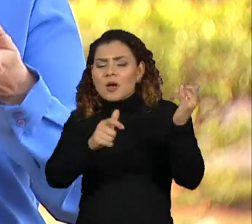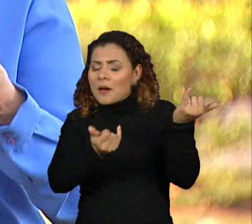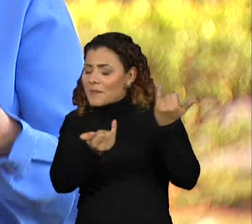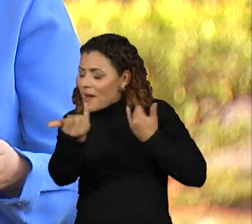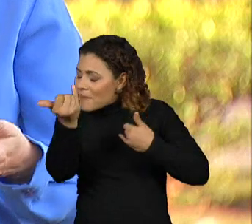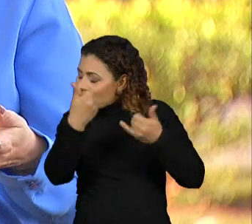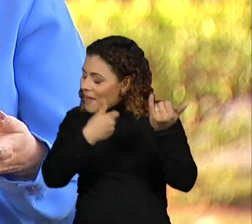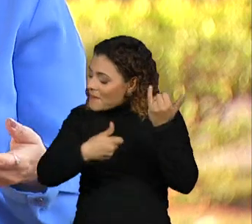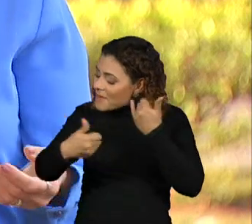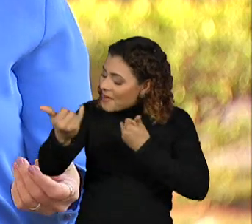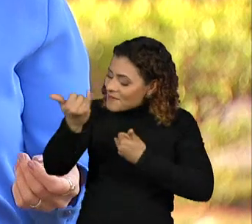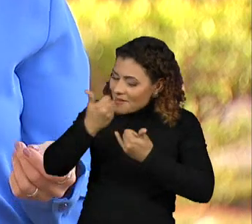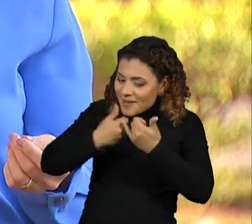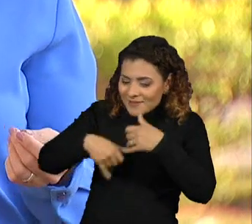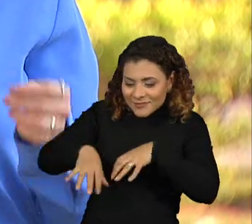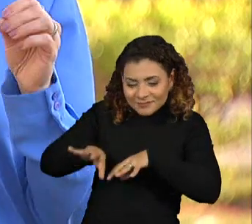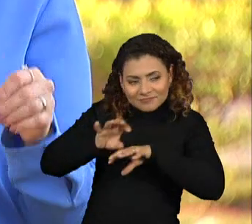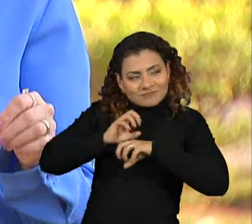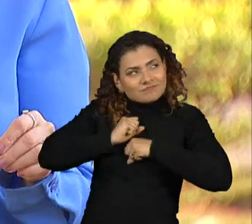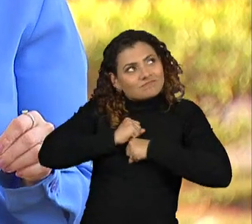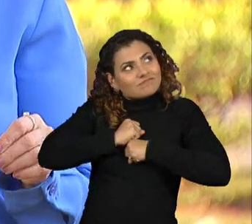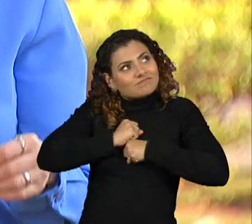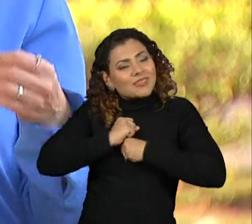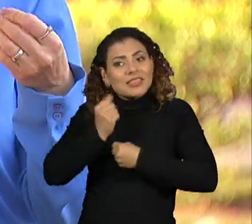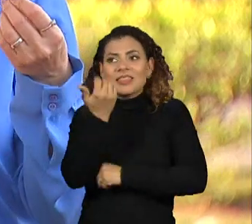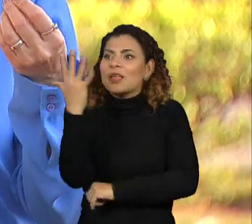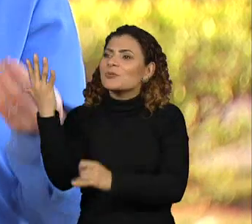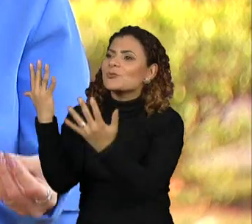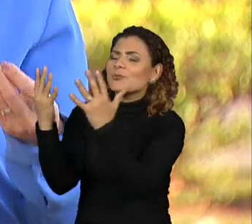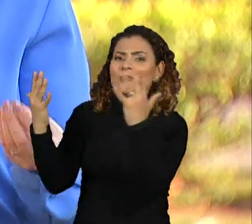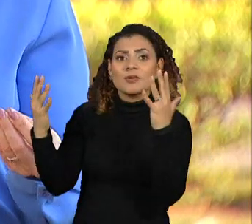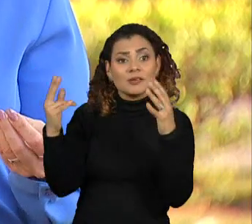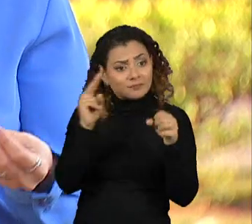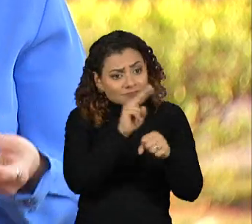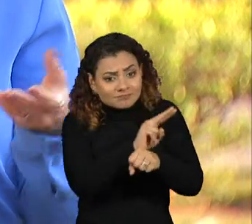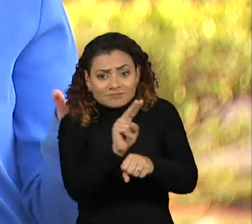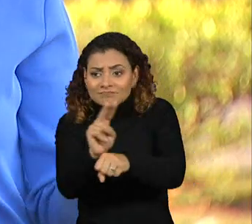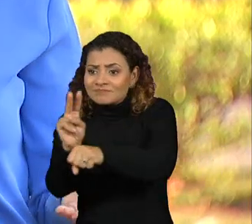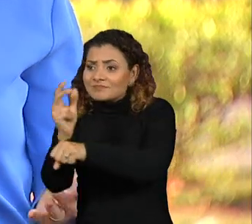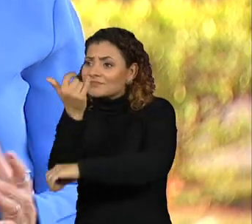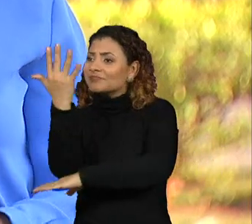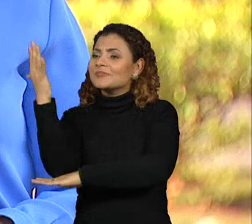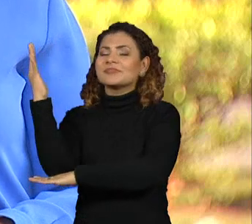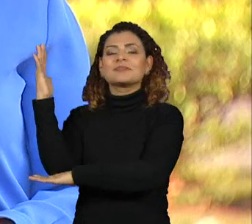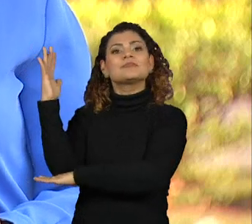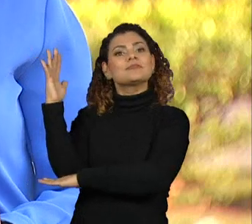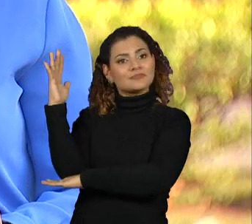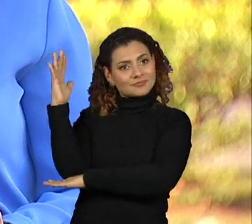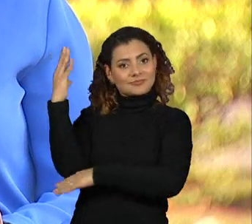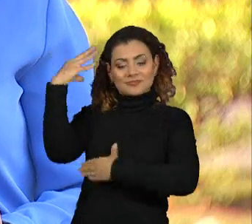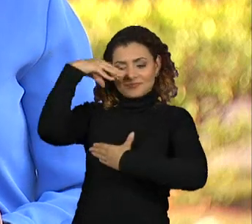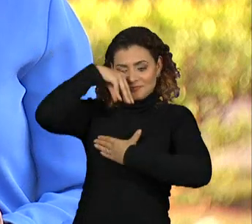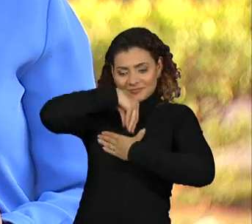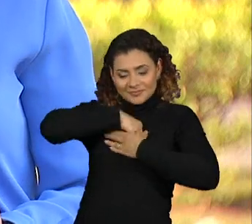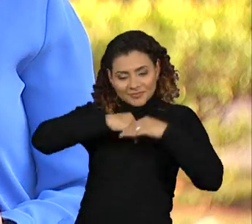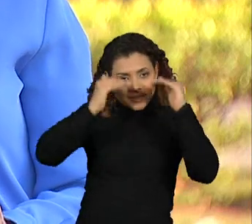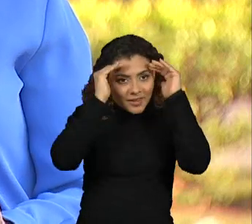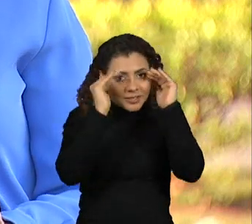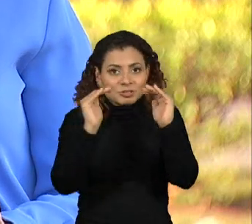sua relação com a natureza. Para ele, a conservação do meio ambiente passa pelo respeito aos